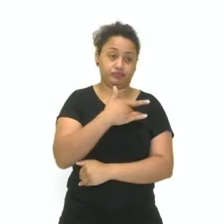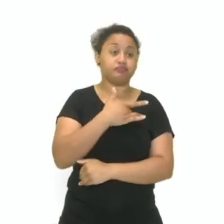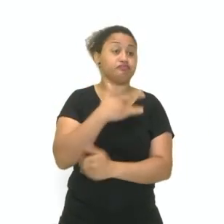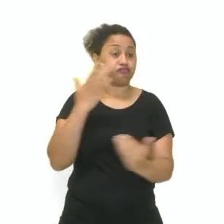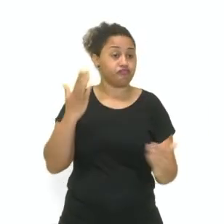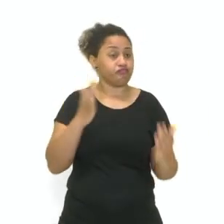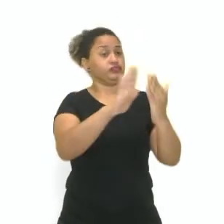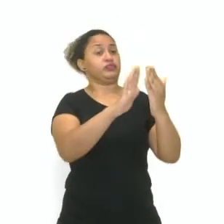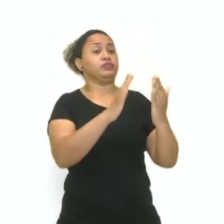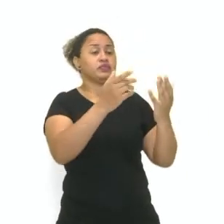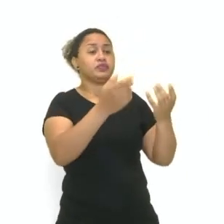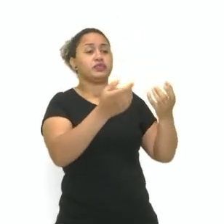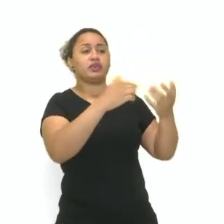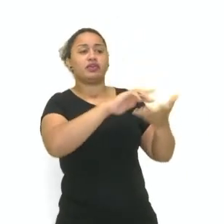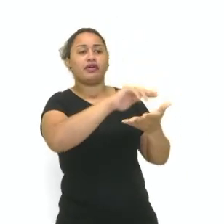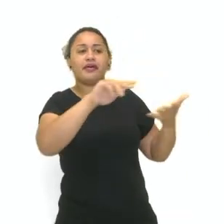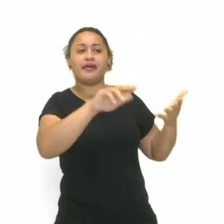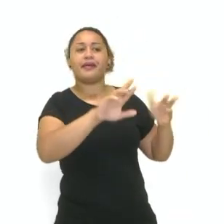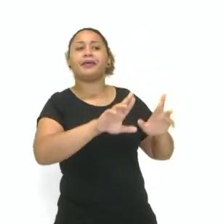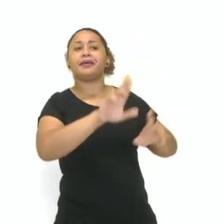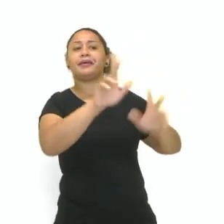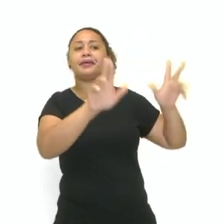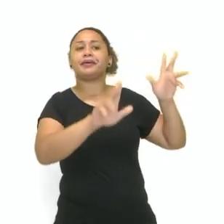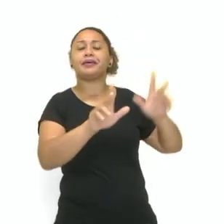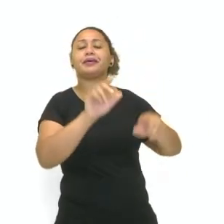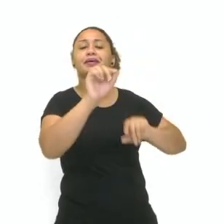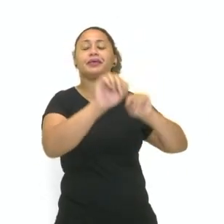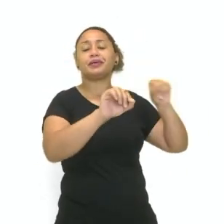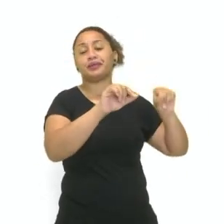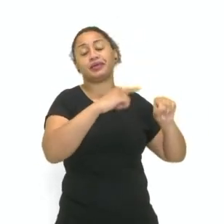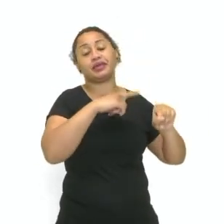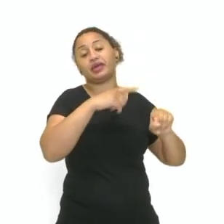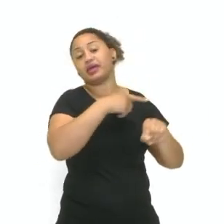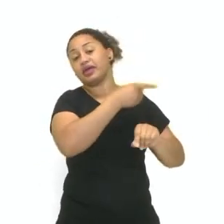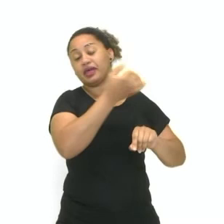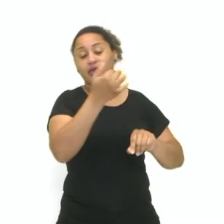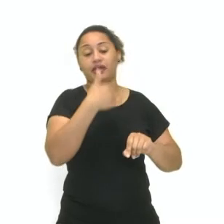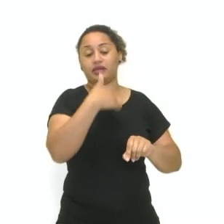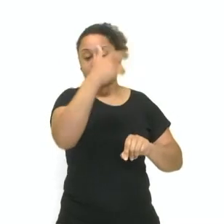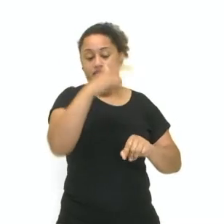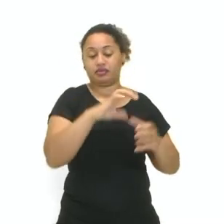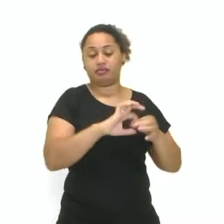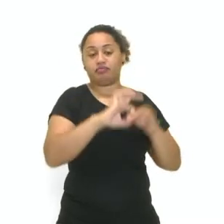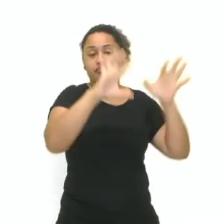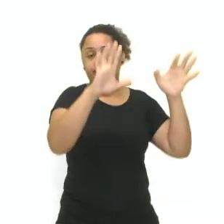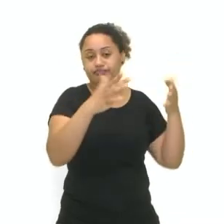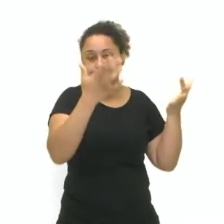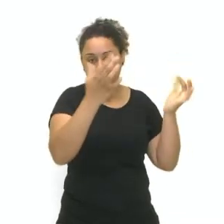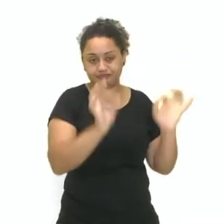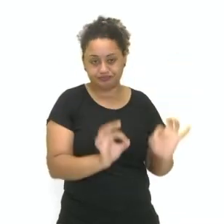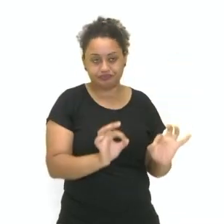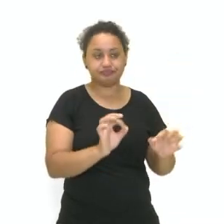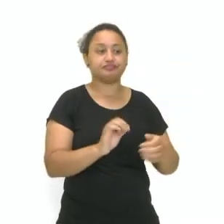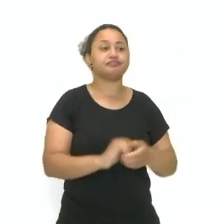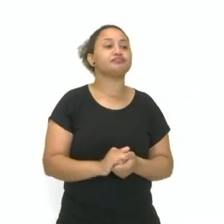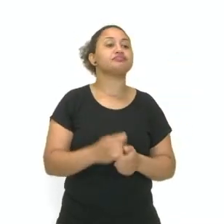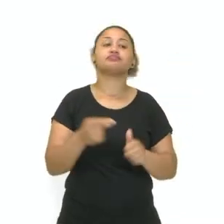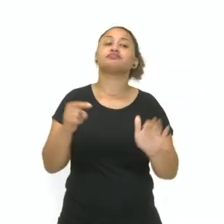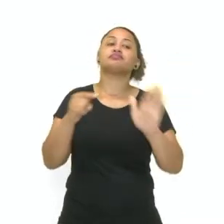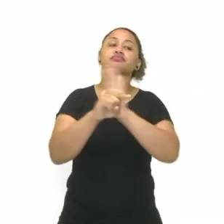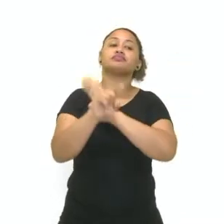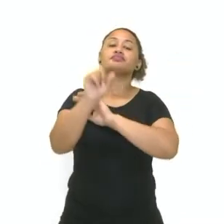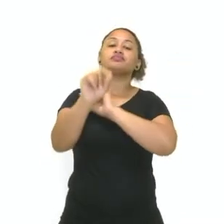confronta a realidade nas divergentes versões de seus autorizados prepostos. A pergunta